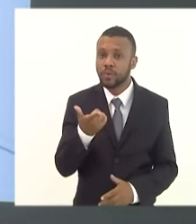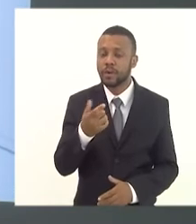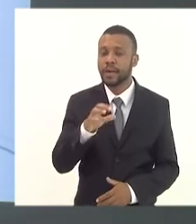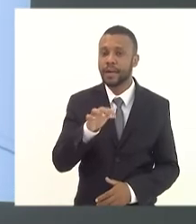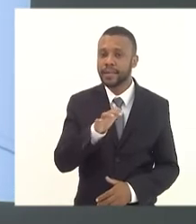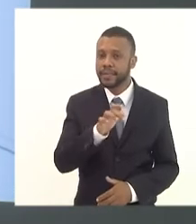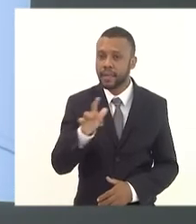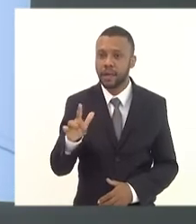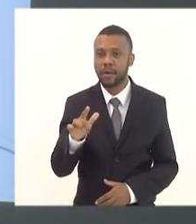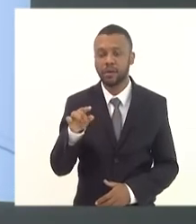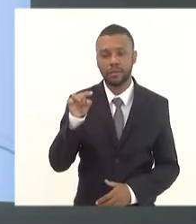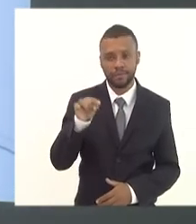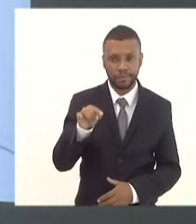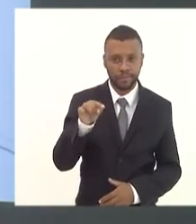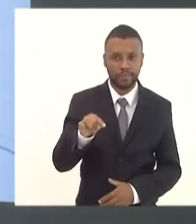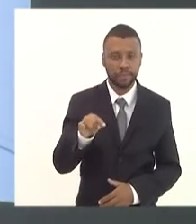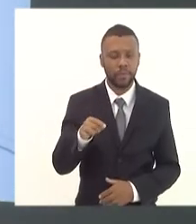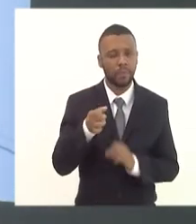Cacomanga.